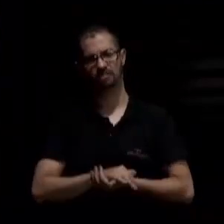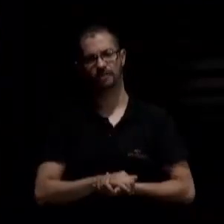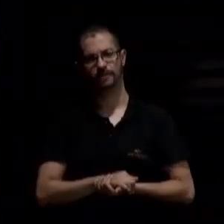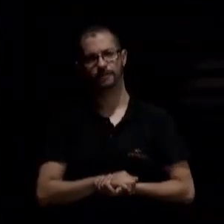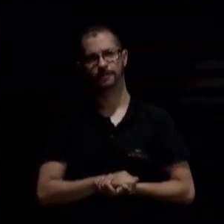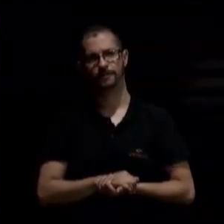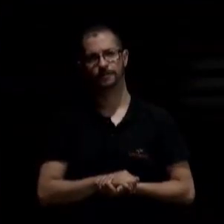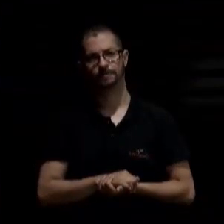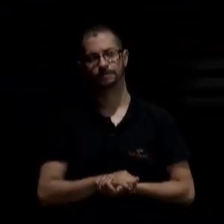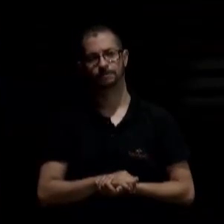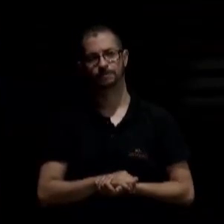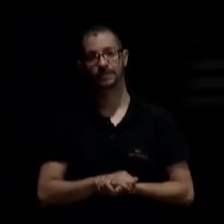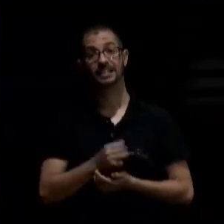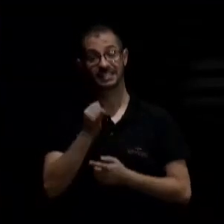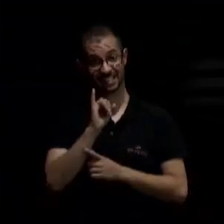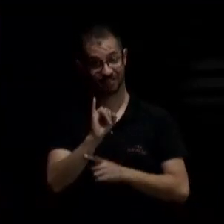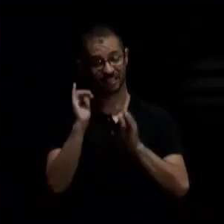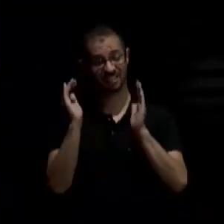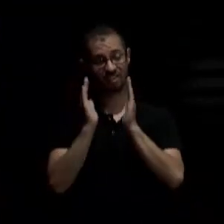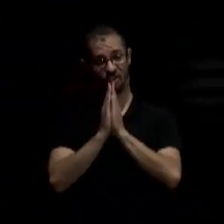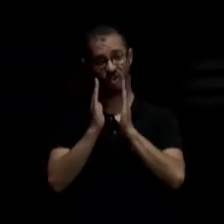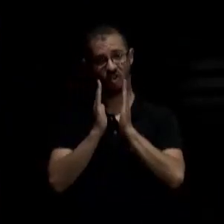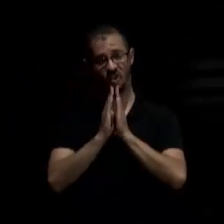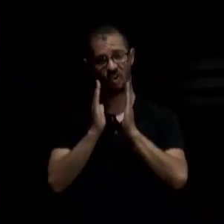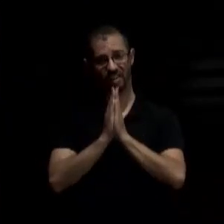Deus é prático. Quando você ora com